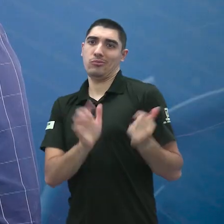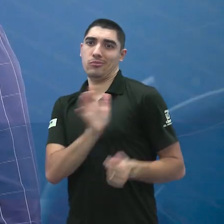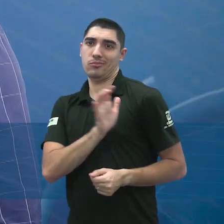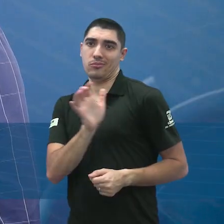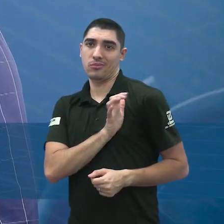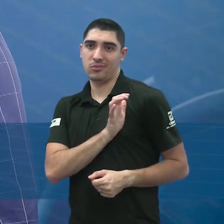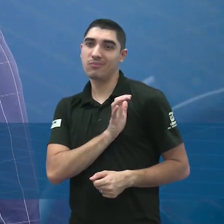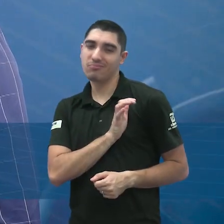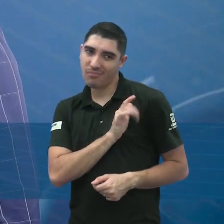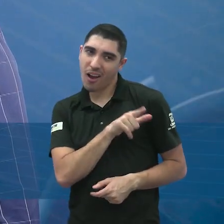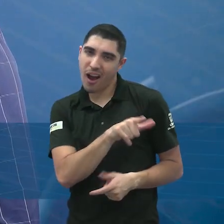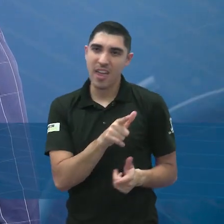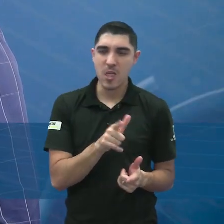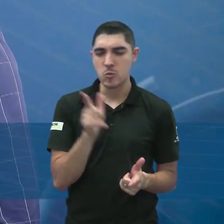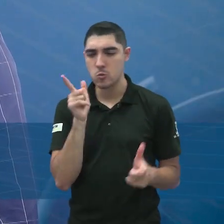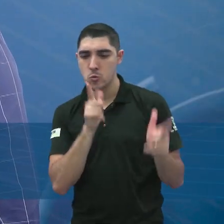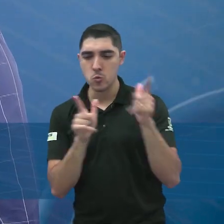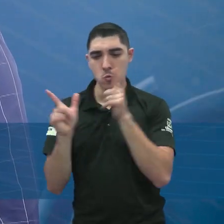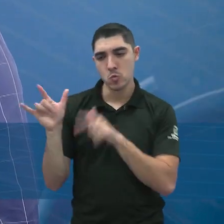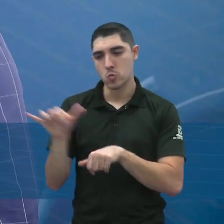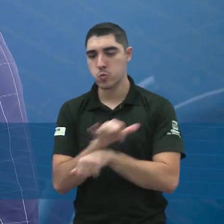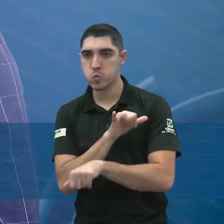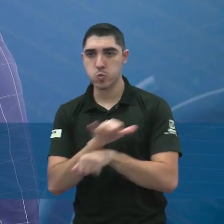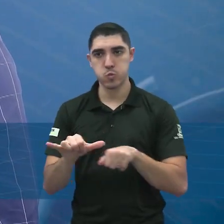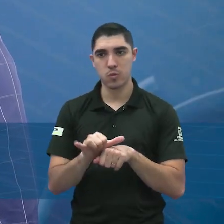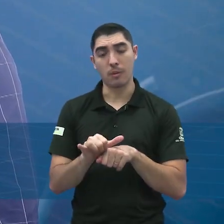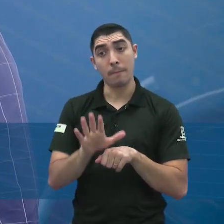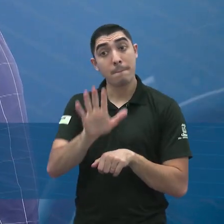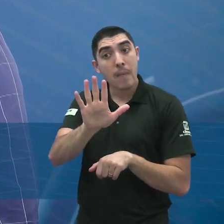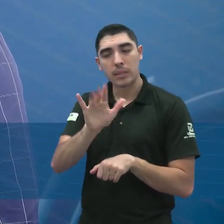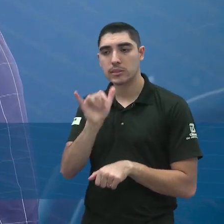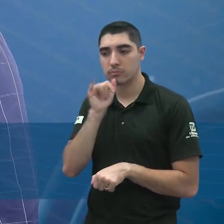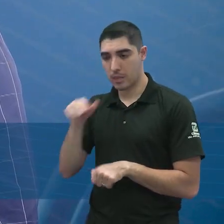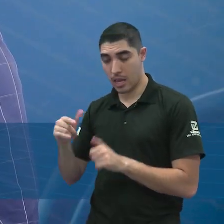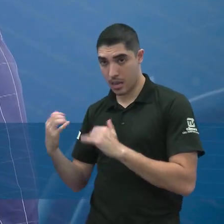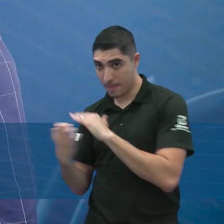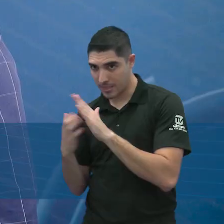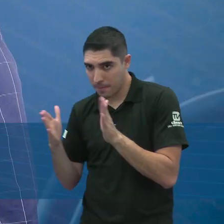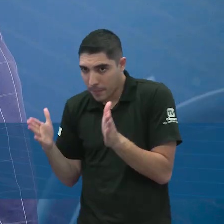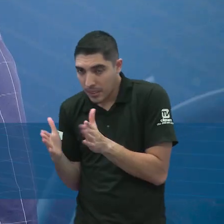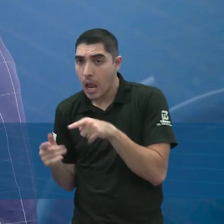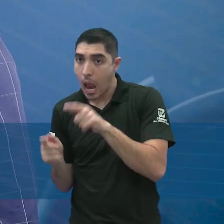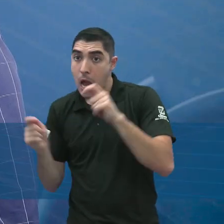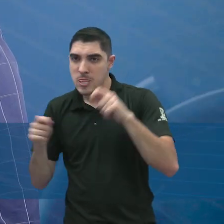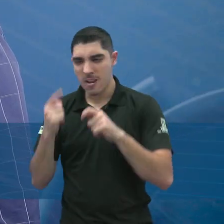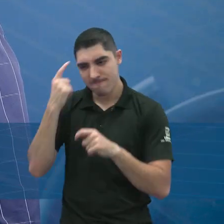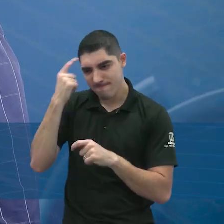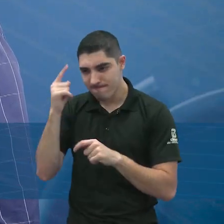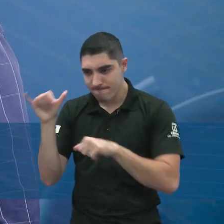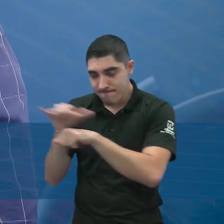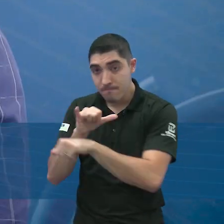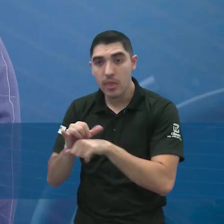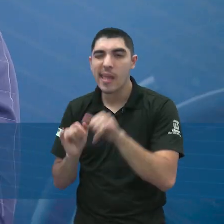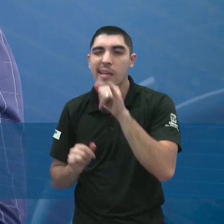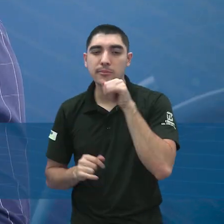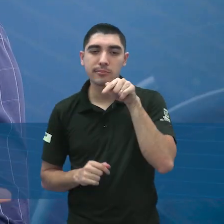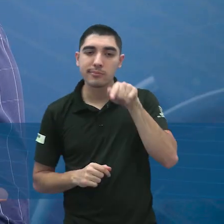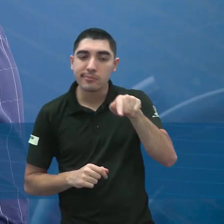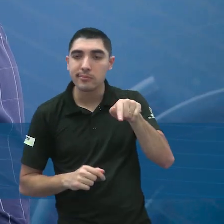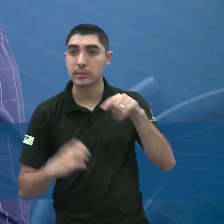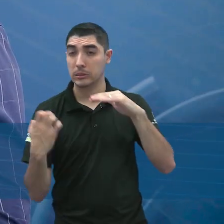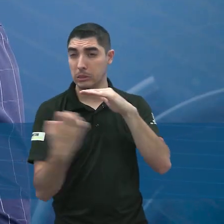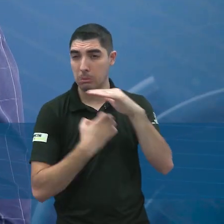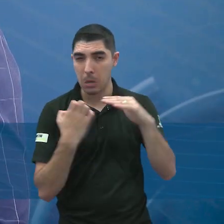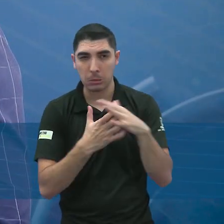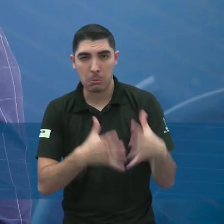consegue jogar o jogo com esses grandes players. Então, é o que a gente tem falado. A gente consegue, novamente, colocar nossos produtos nesses grandes magazines